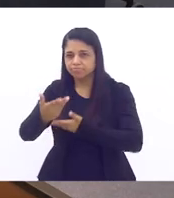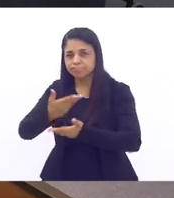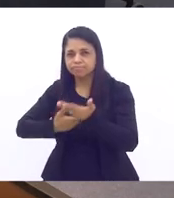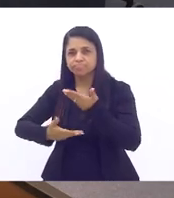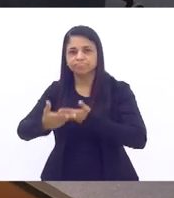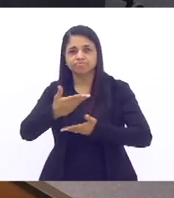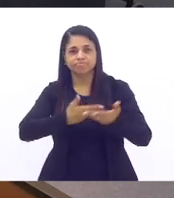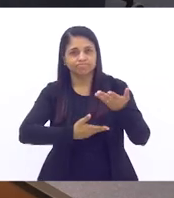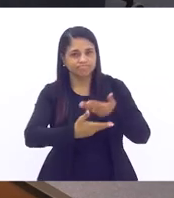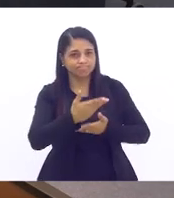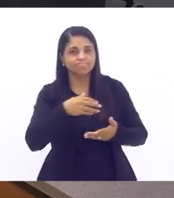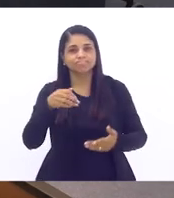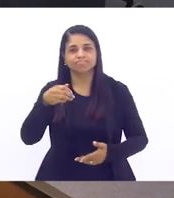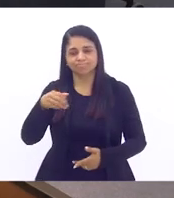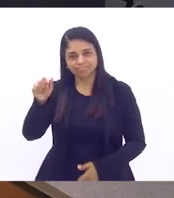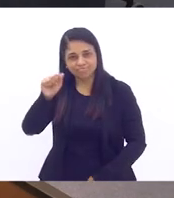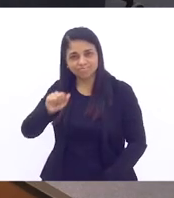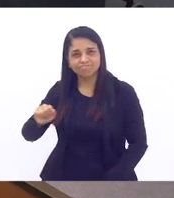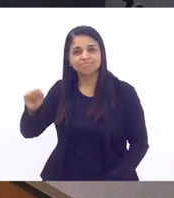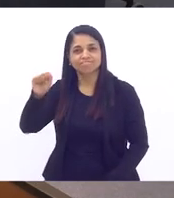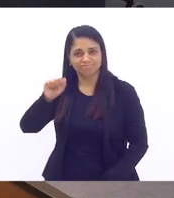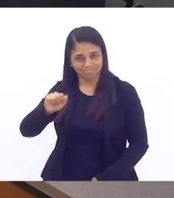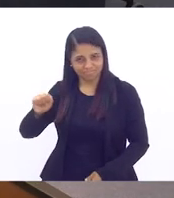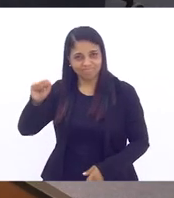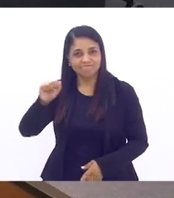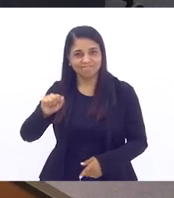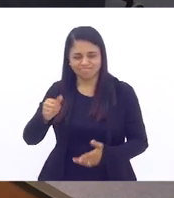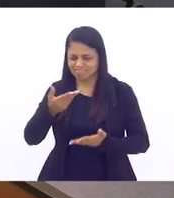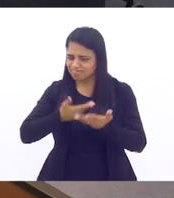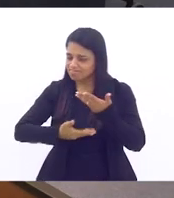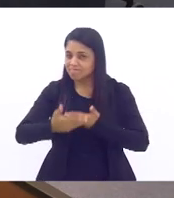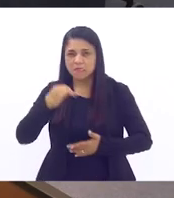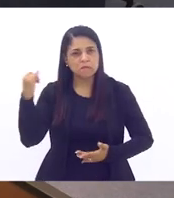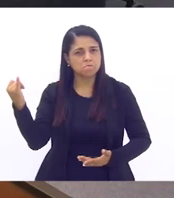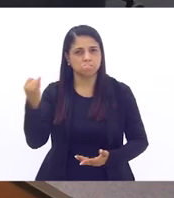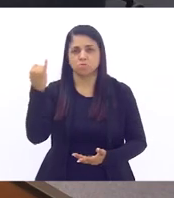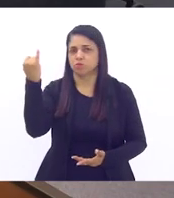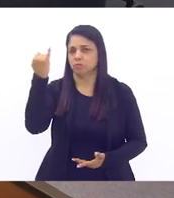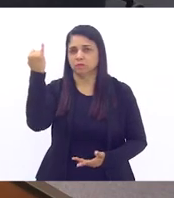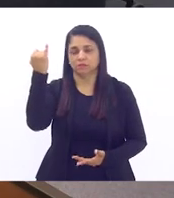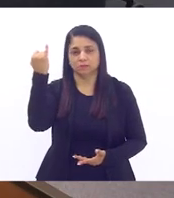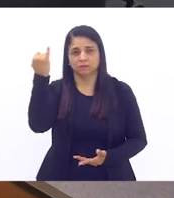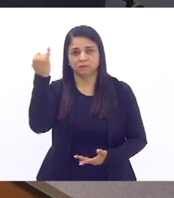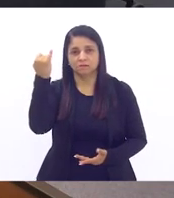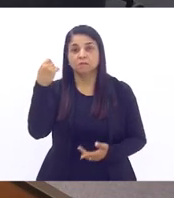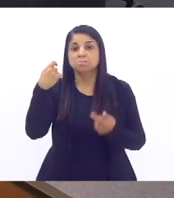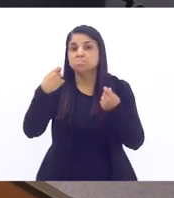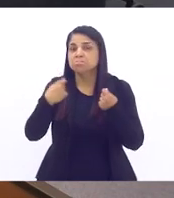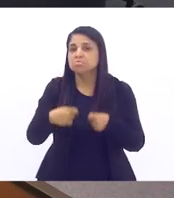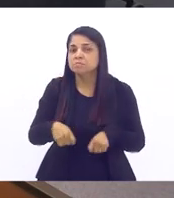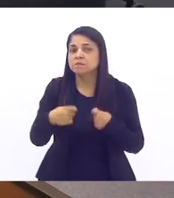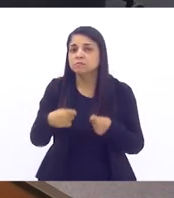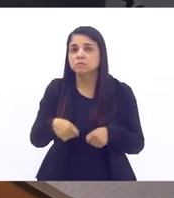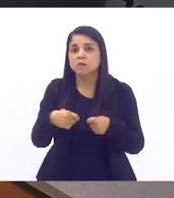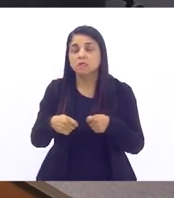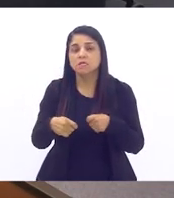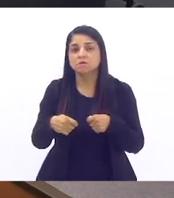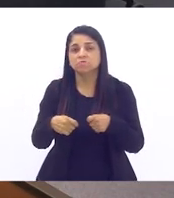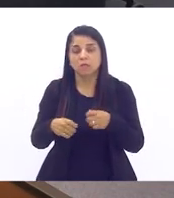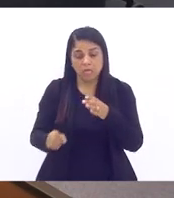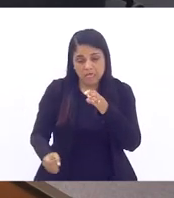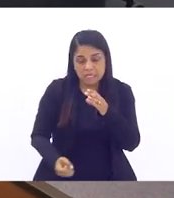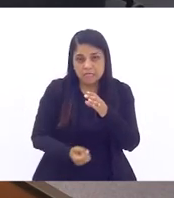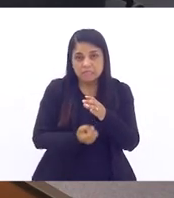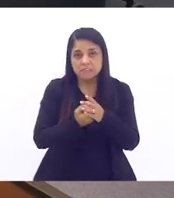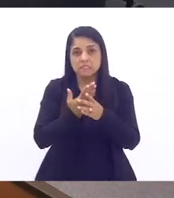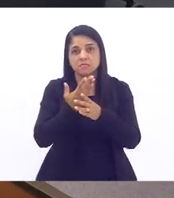associações o qual é importantíssimo porque nós precisamos é criar essa rede